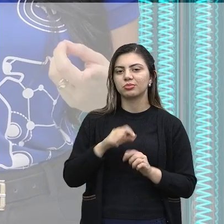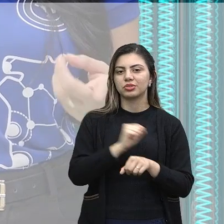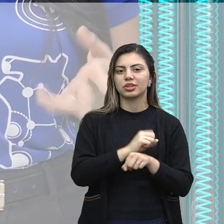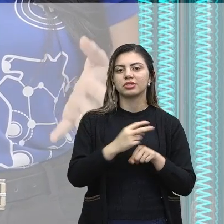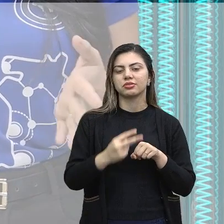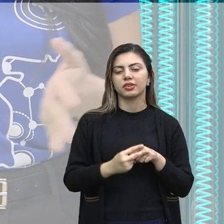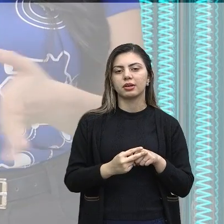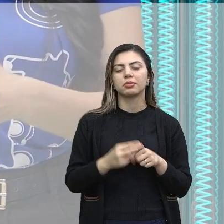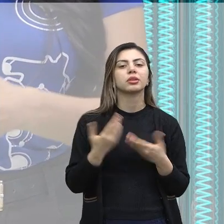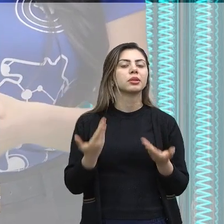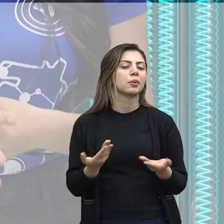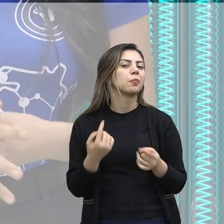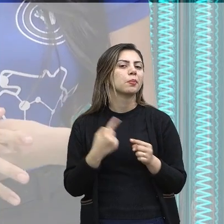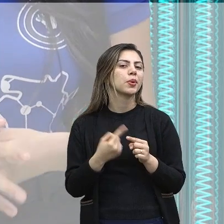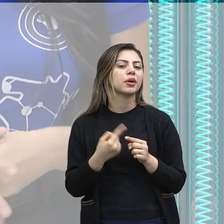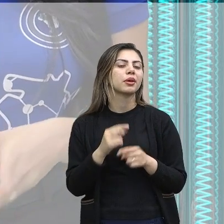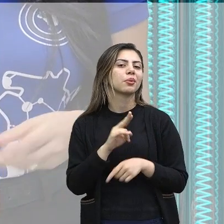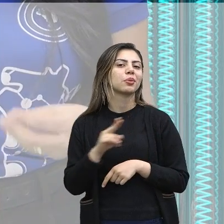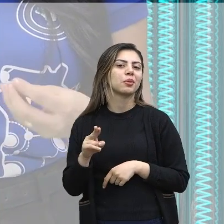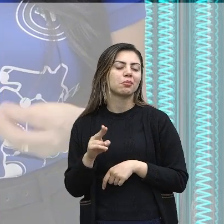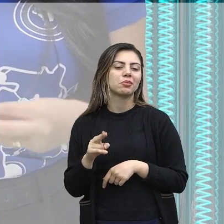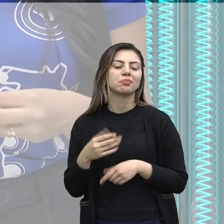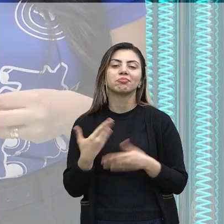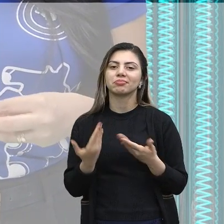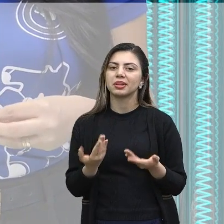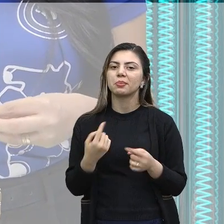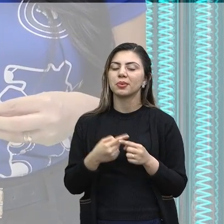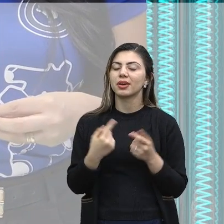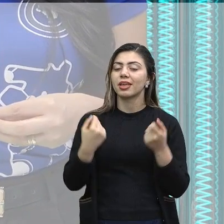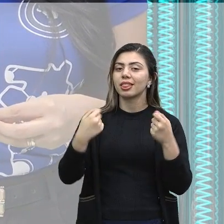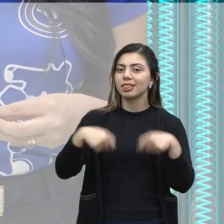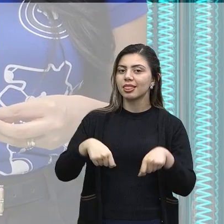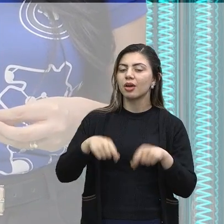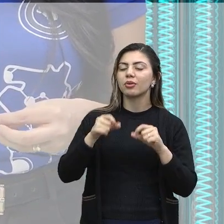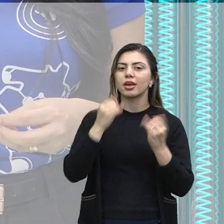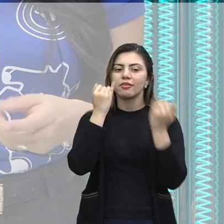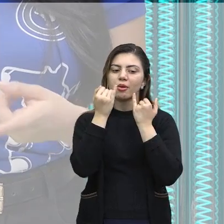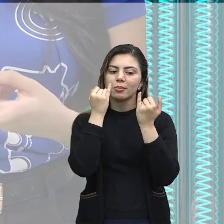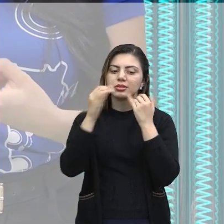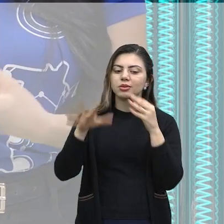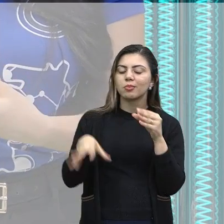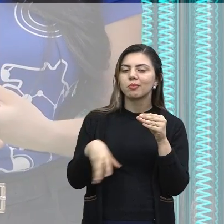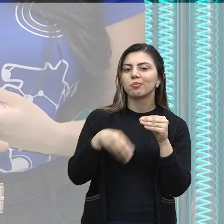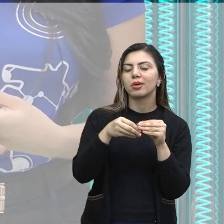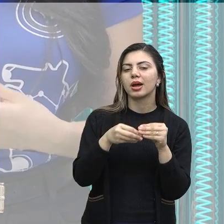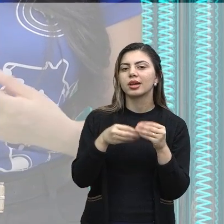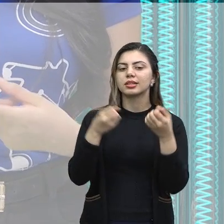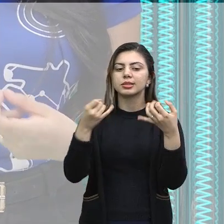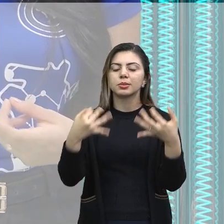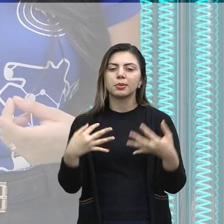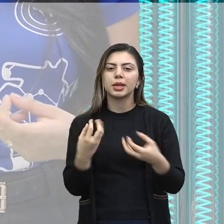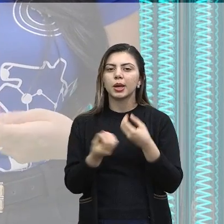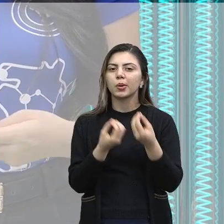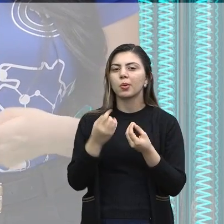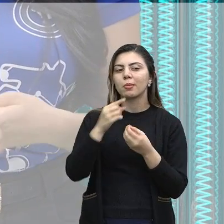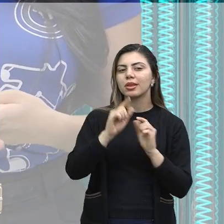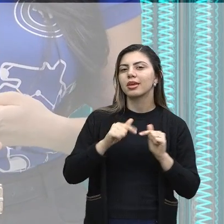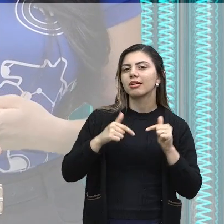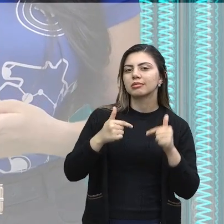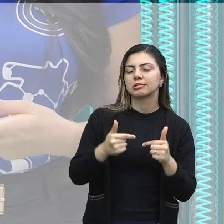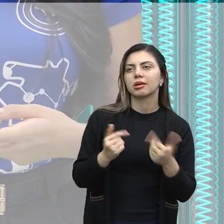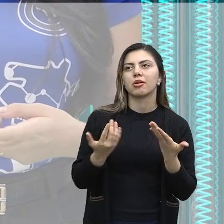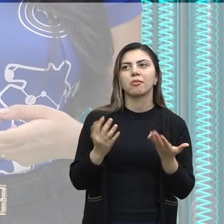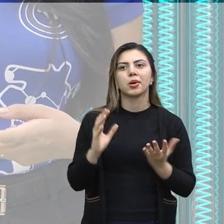que eles têm esse nome? Porque eles conseguem adicionar essa ideia, conseguem dizer o modo como algo